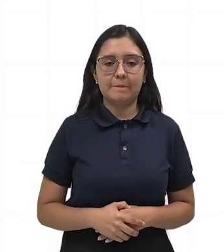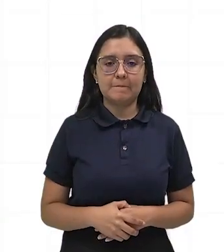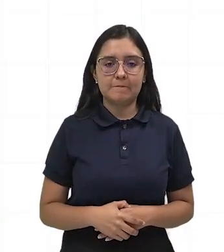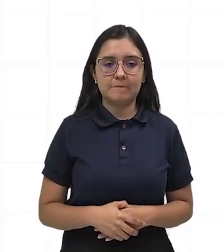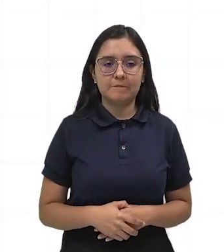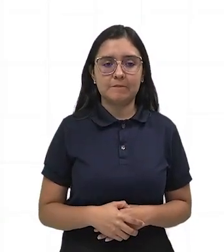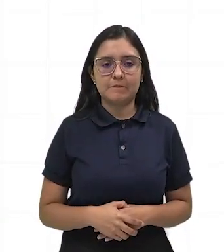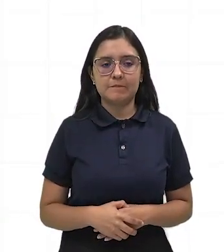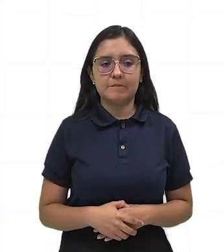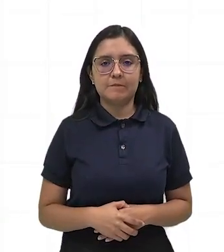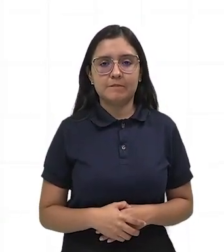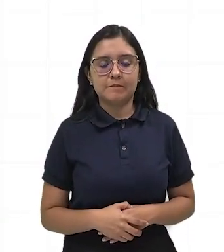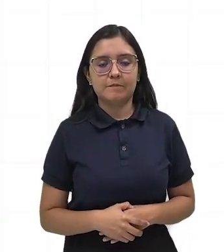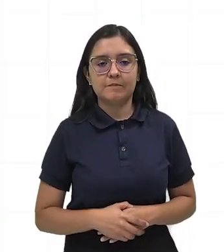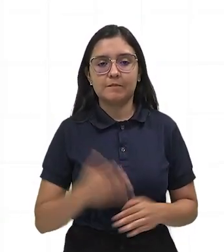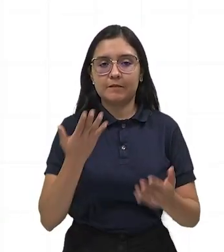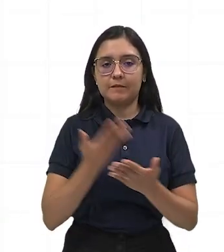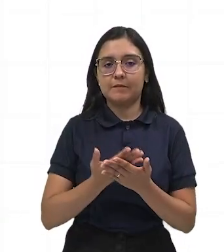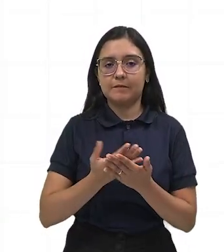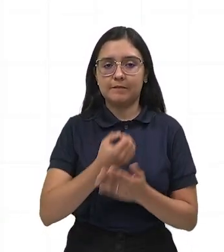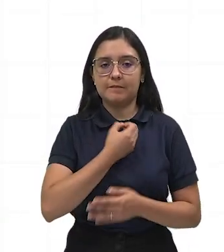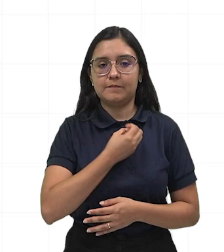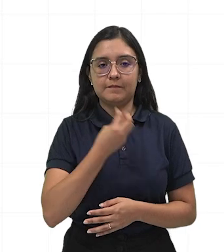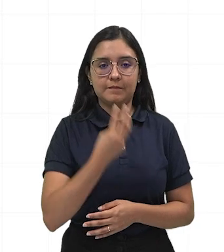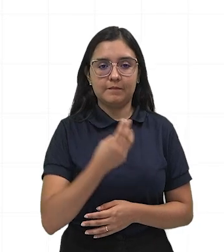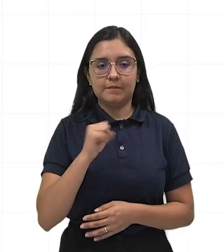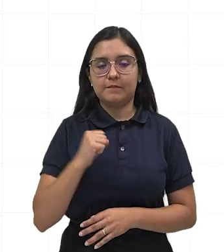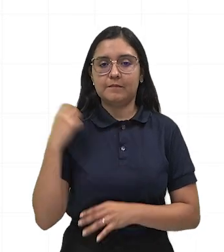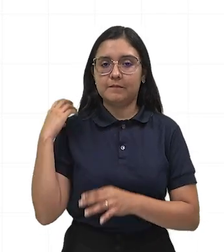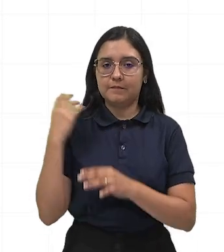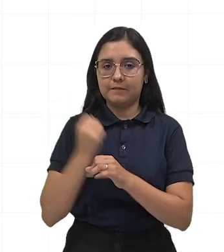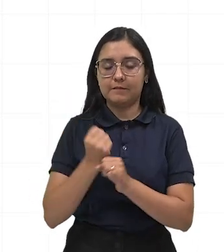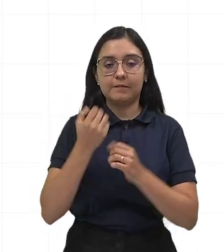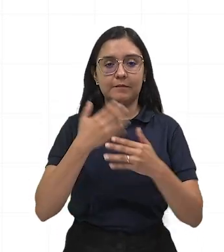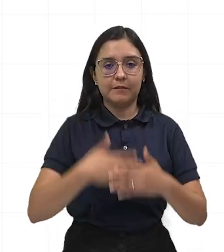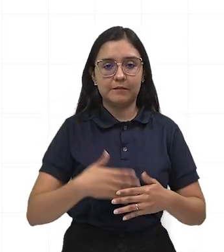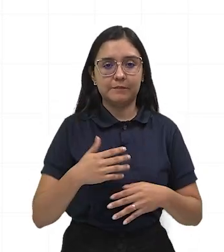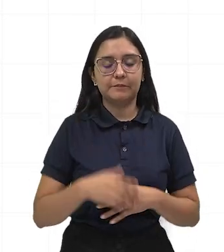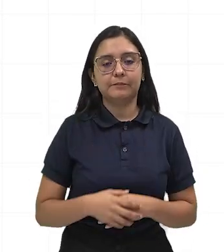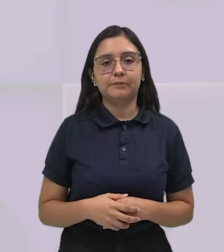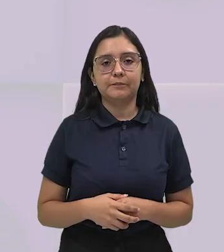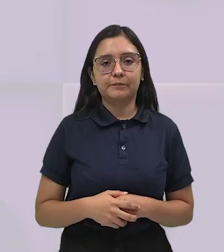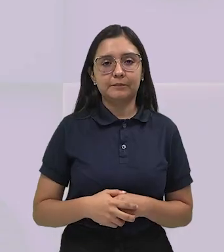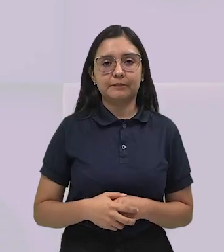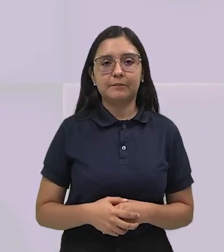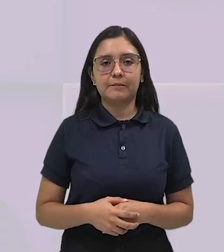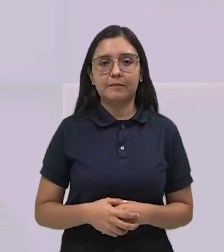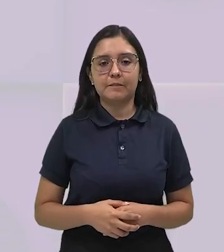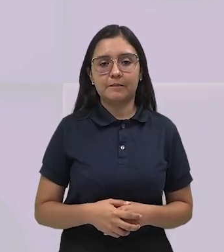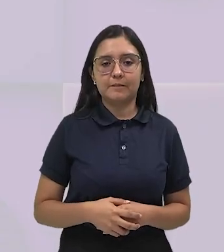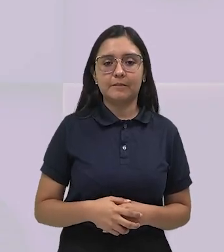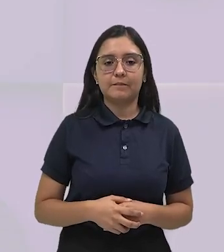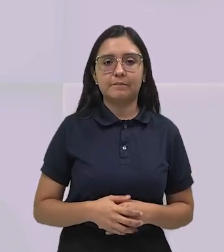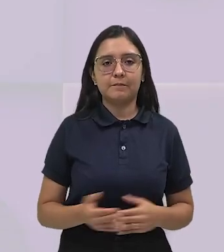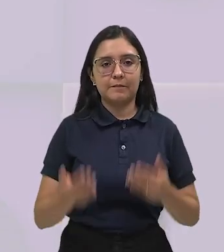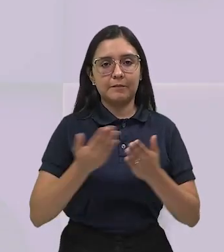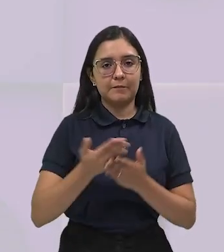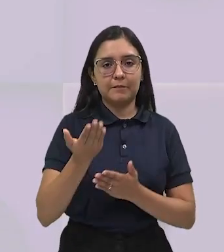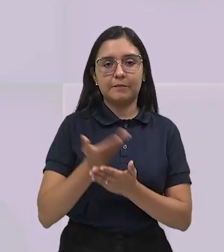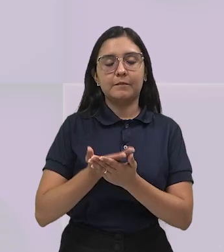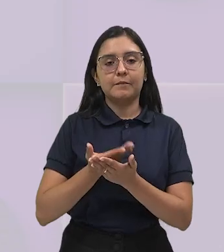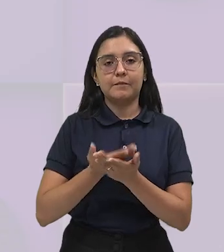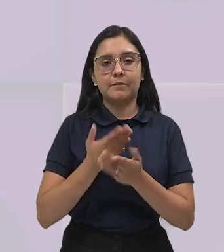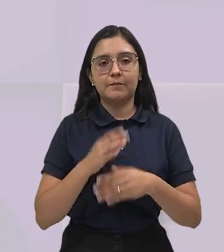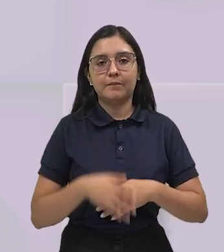temos. Aula 38, revisão e avaliação. Vamos à nossa